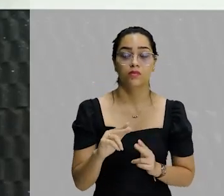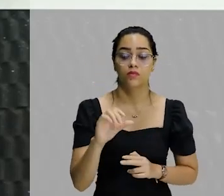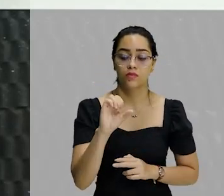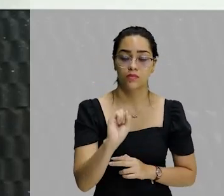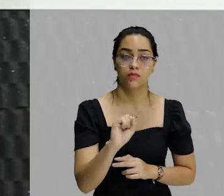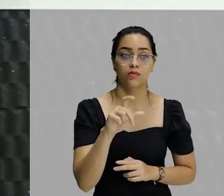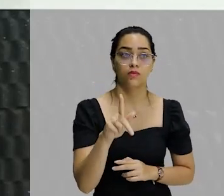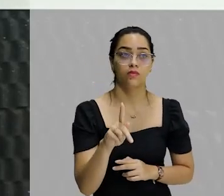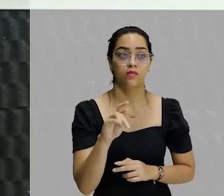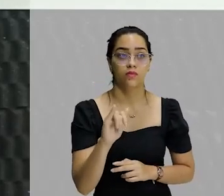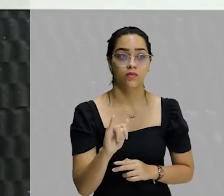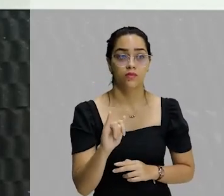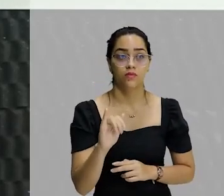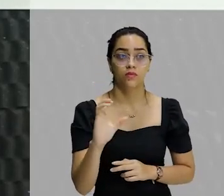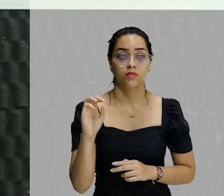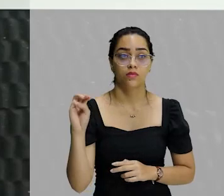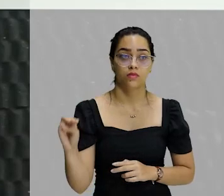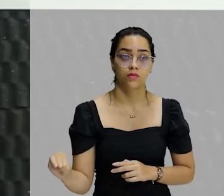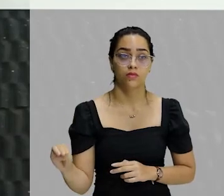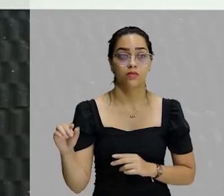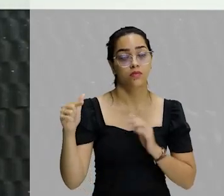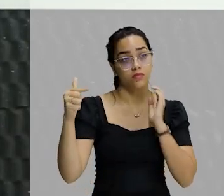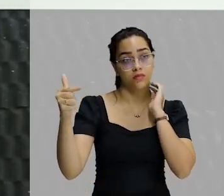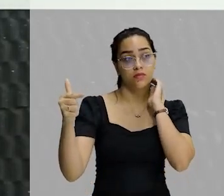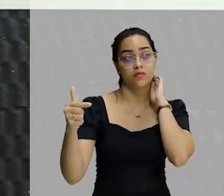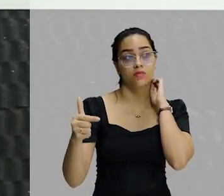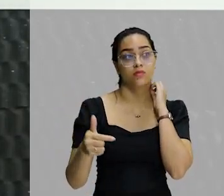8π centímetros quadrados.